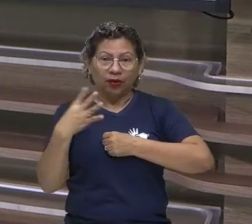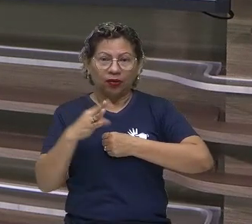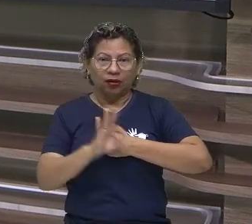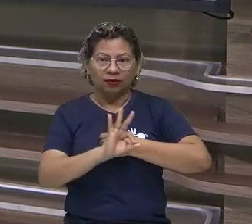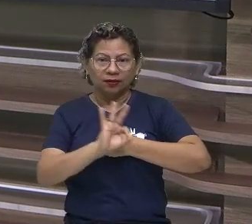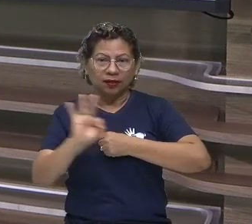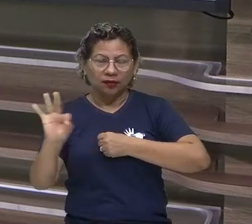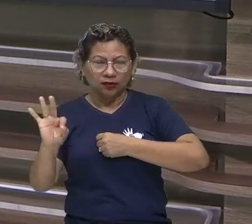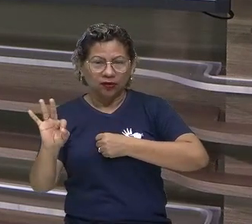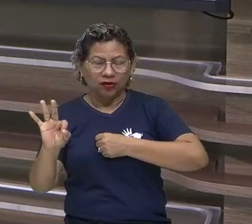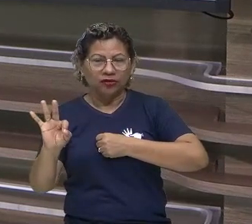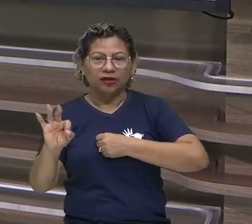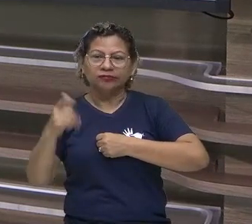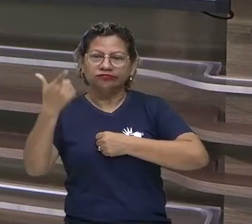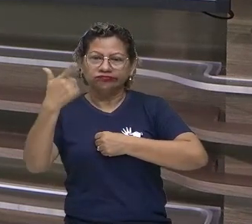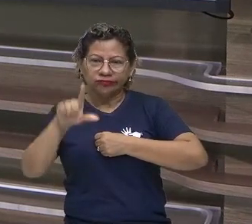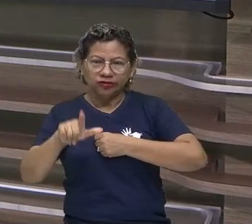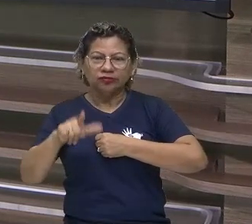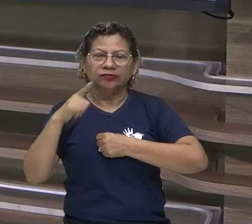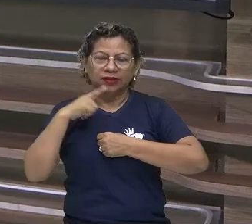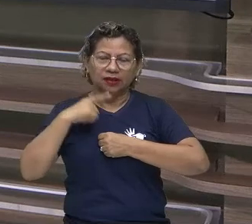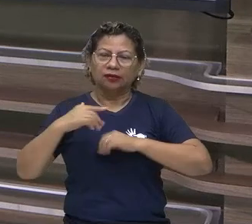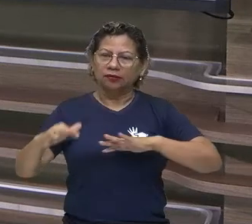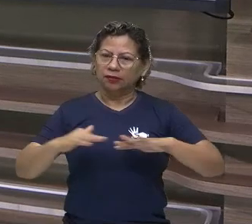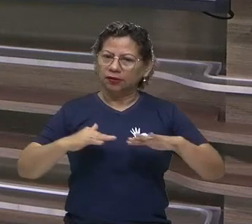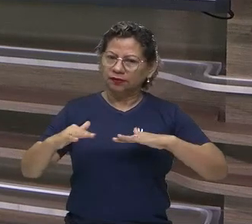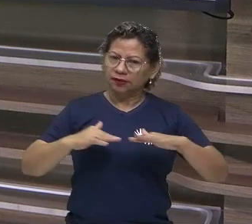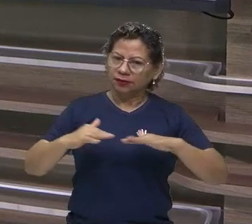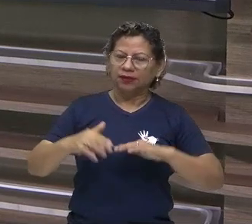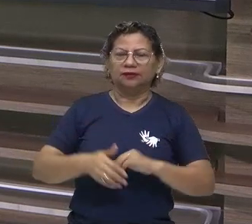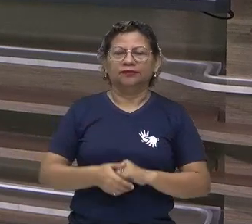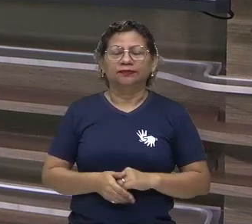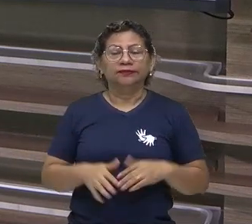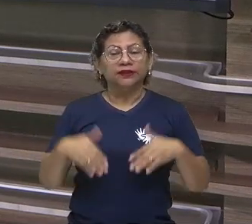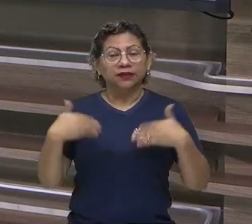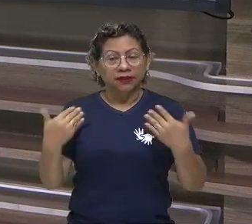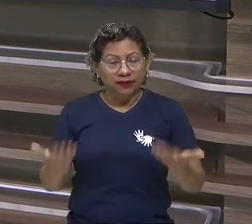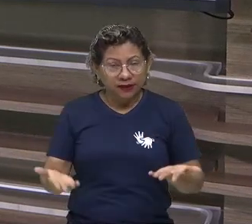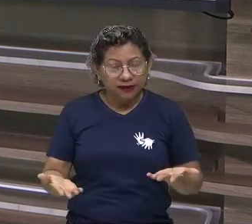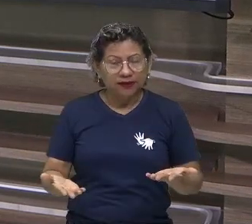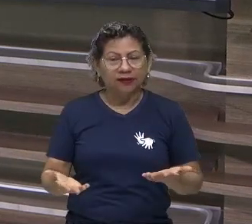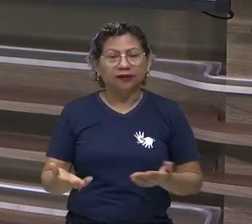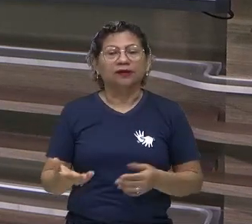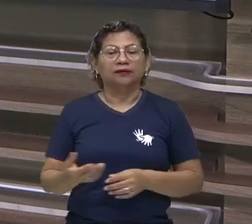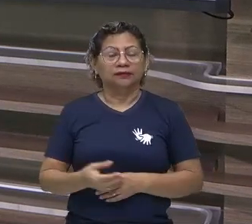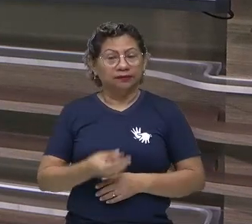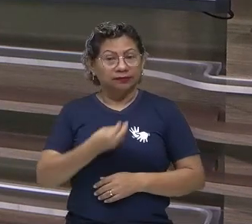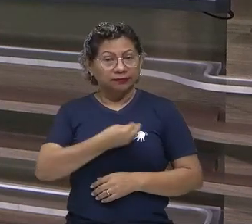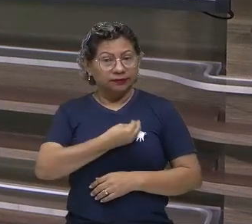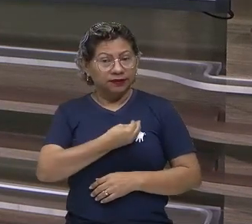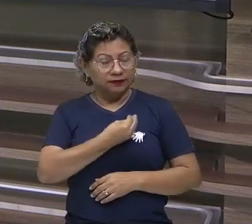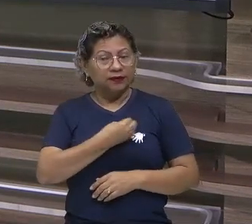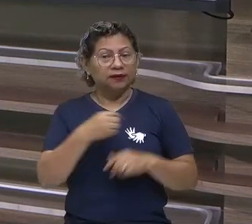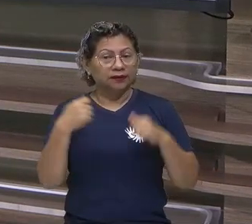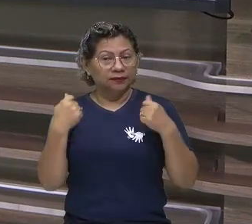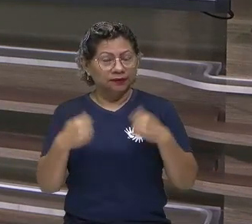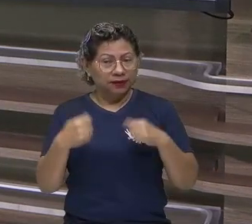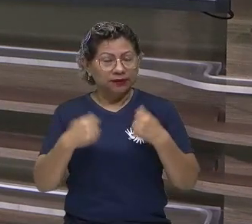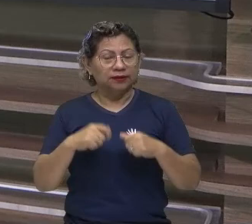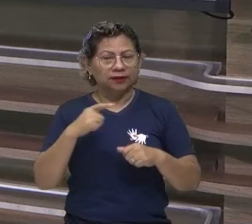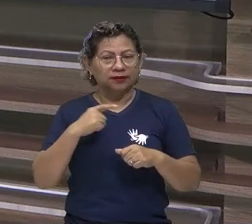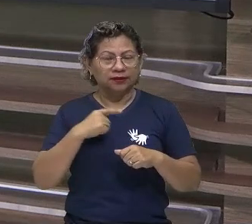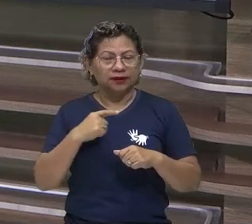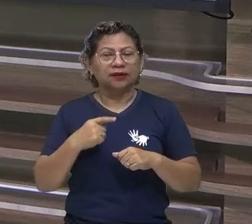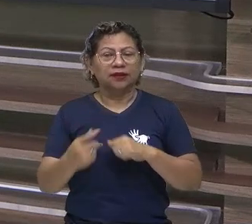curada E aí você conseguir realizar seus movimentos novamente né então é um órgão Vivo que que precisa ali né ter seus